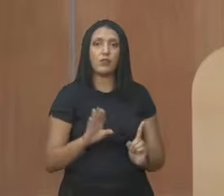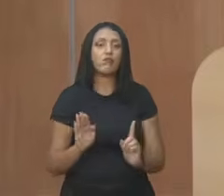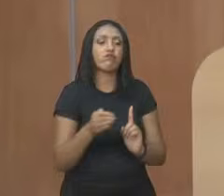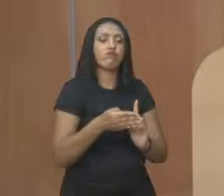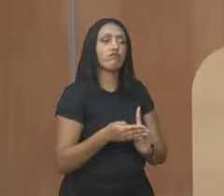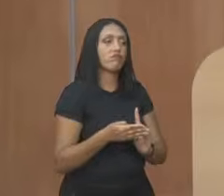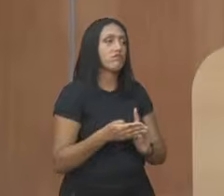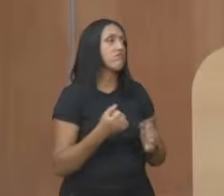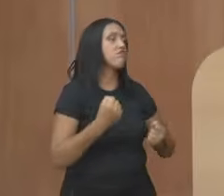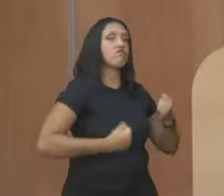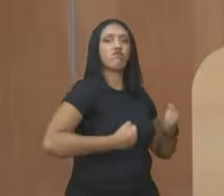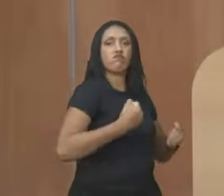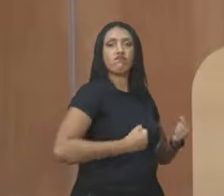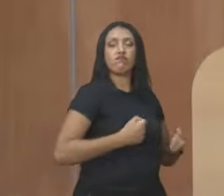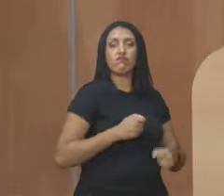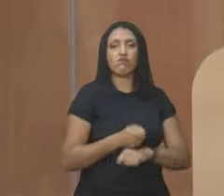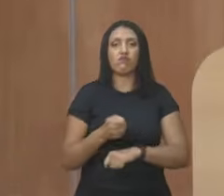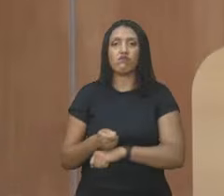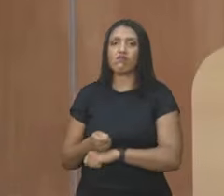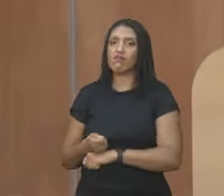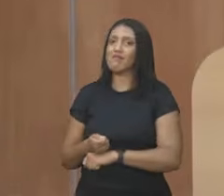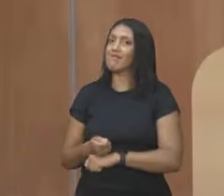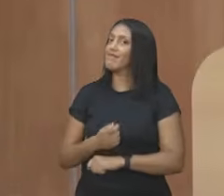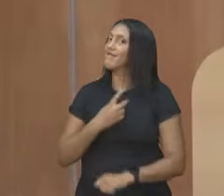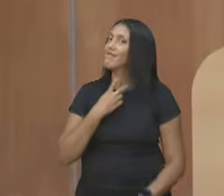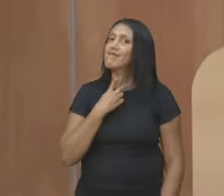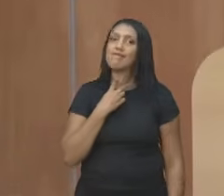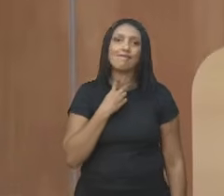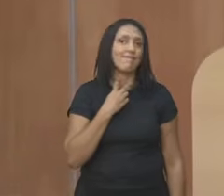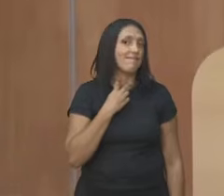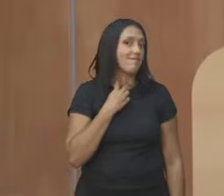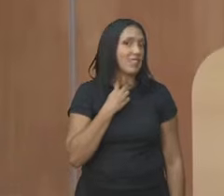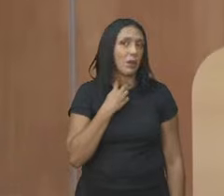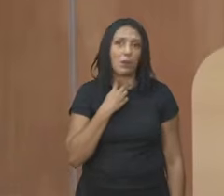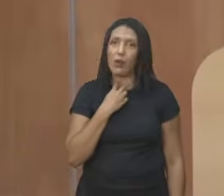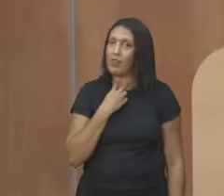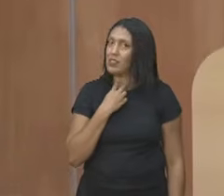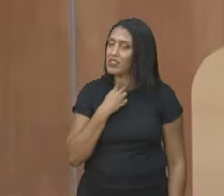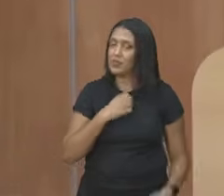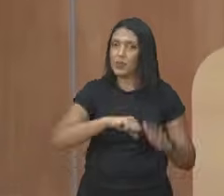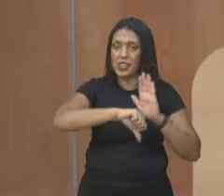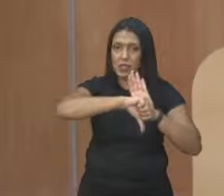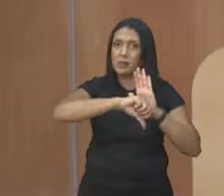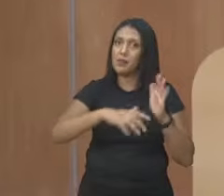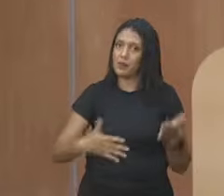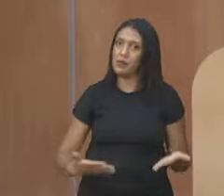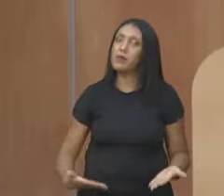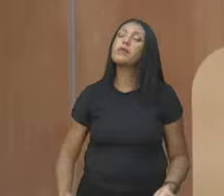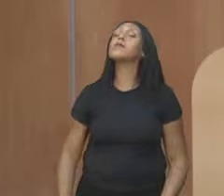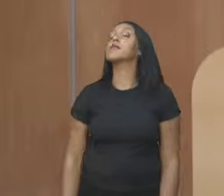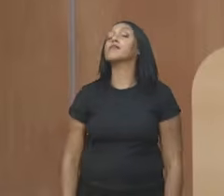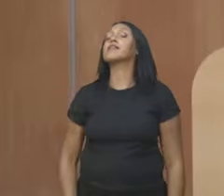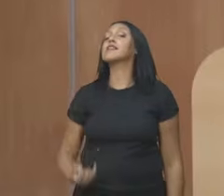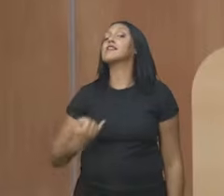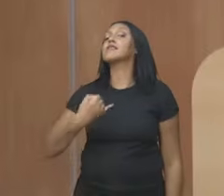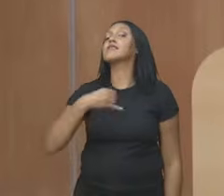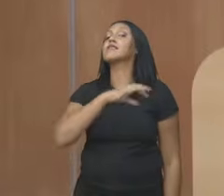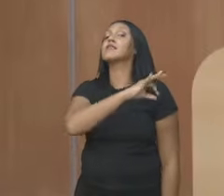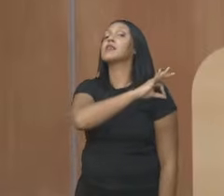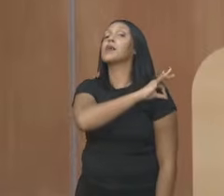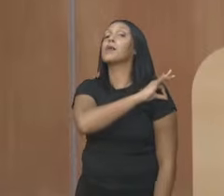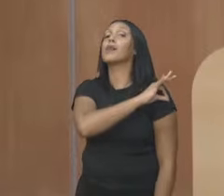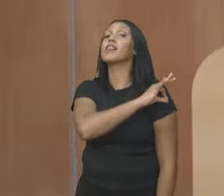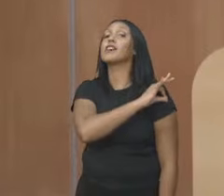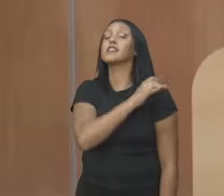noite, dizendo, vão para a entidade, não pode ficar aqui, eles não vão. Se a polícia militar pegar